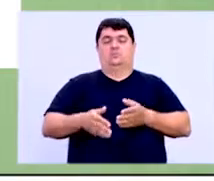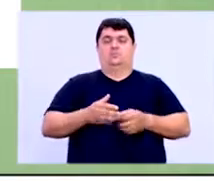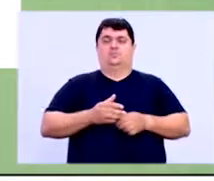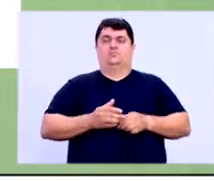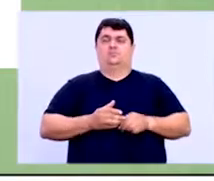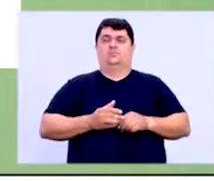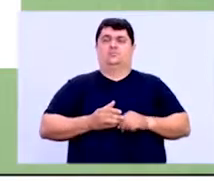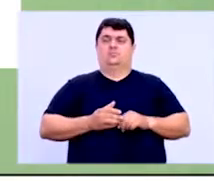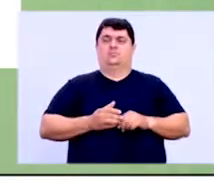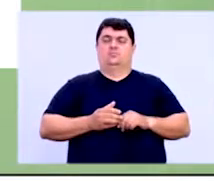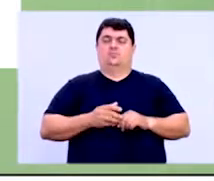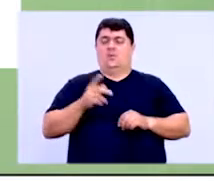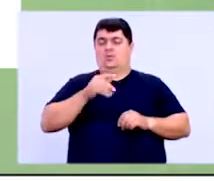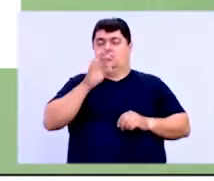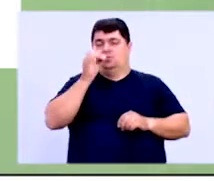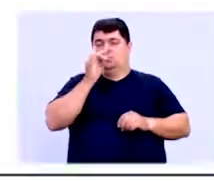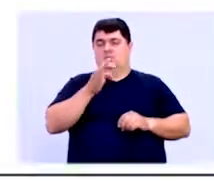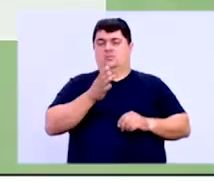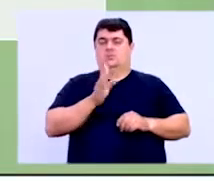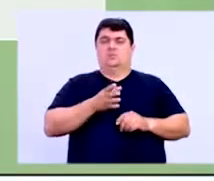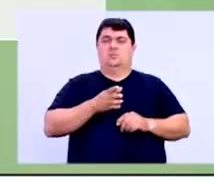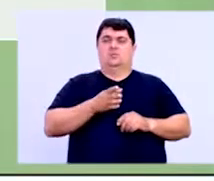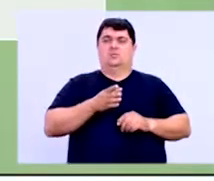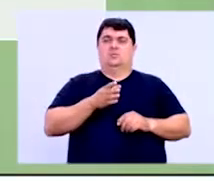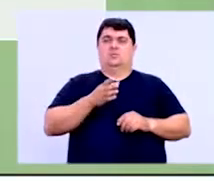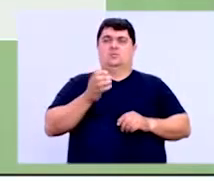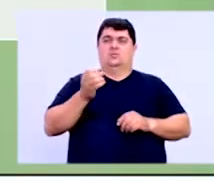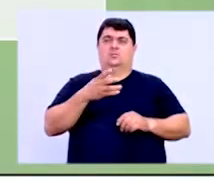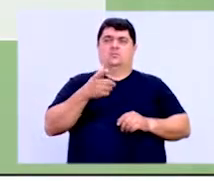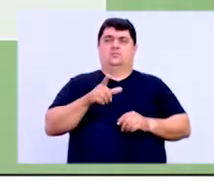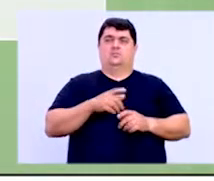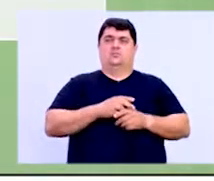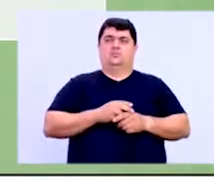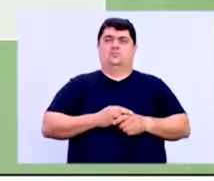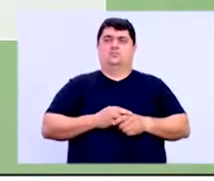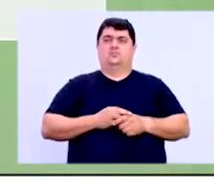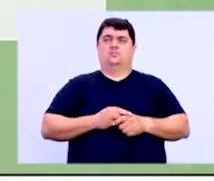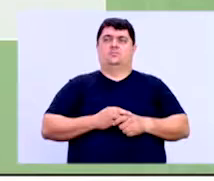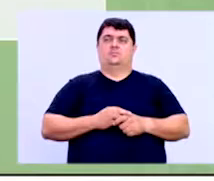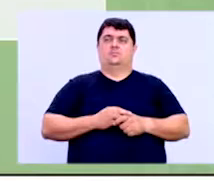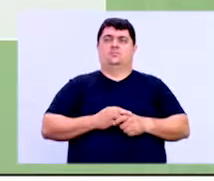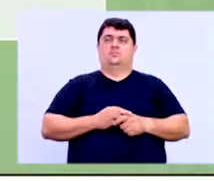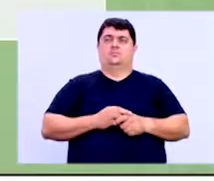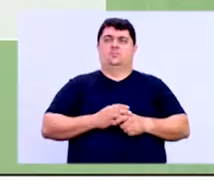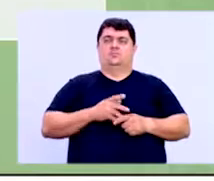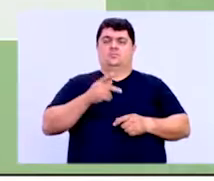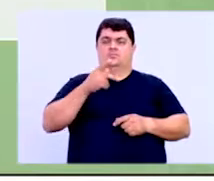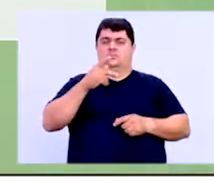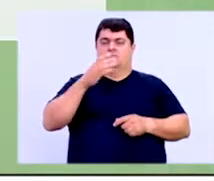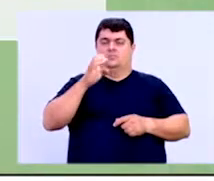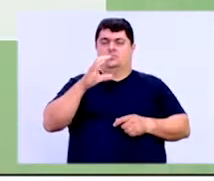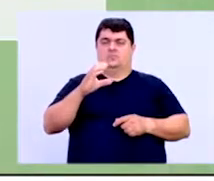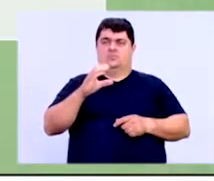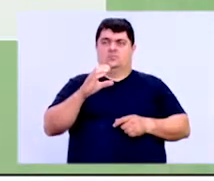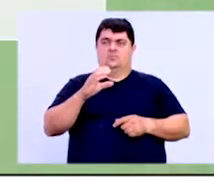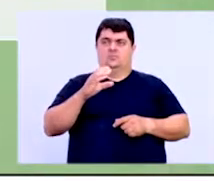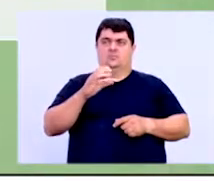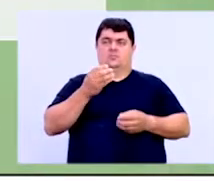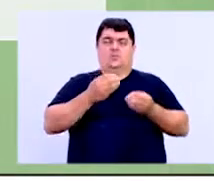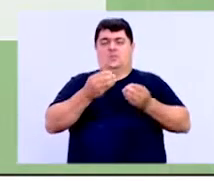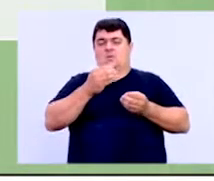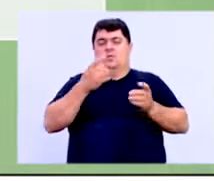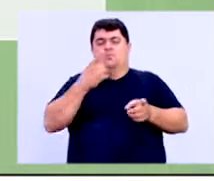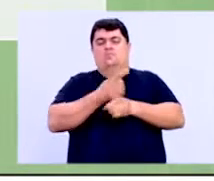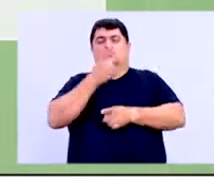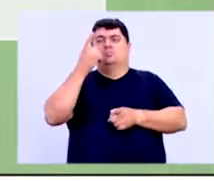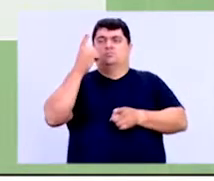prejuízo. É como o professor falou. Vamos para o nosso próximo slide. Vamos ver isso na prática. Ponto de equilíbrio. Então, como é calcular o ponto